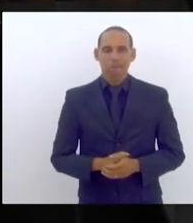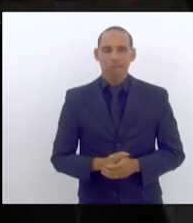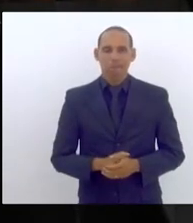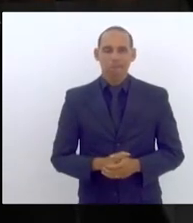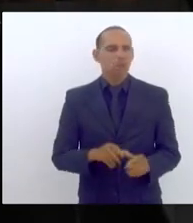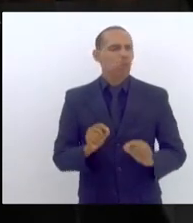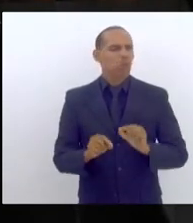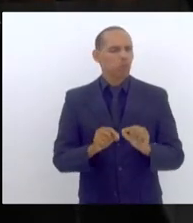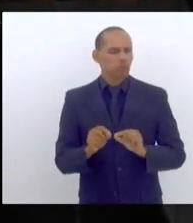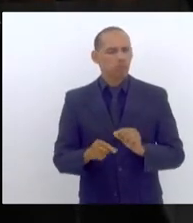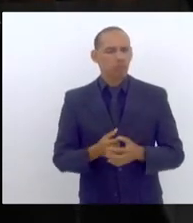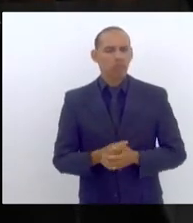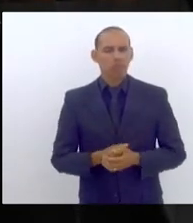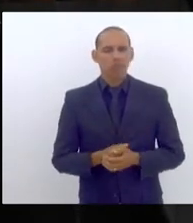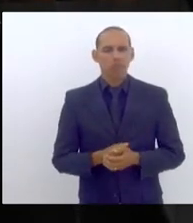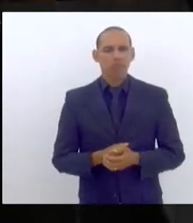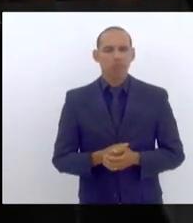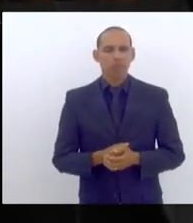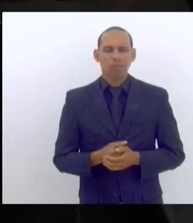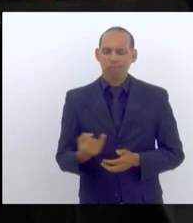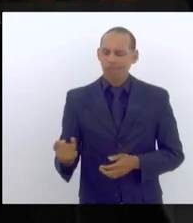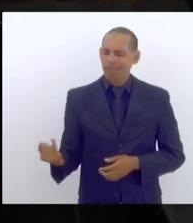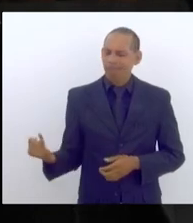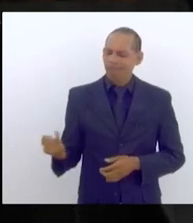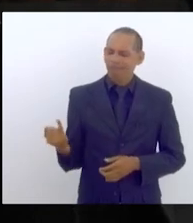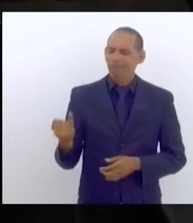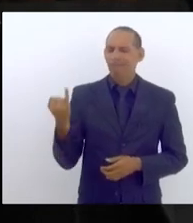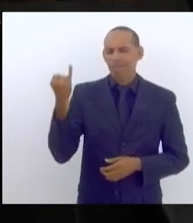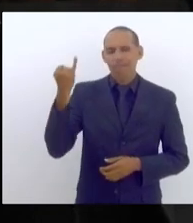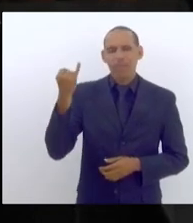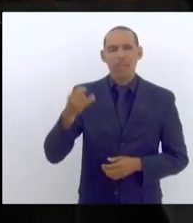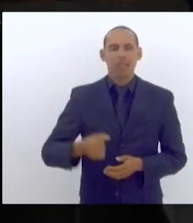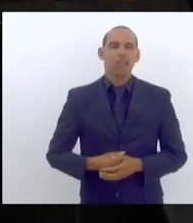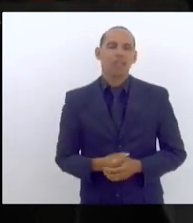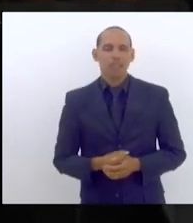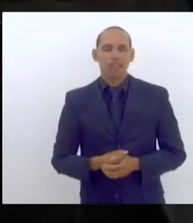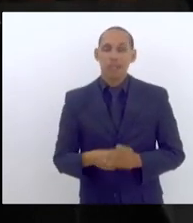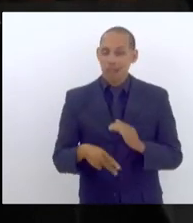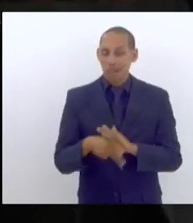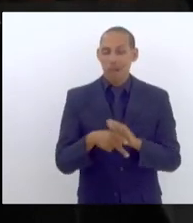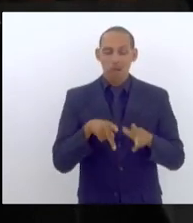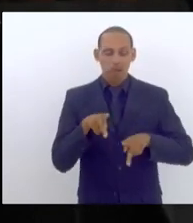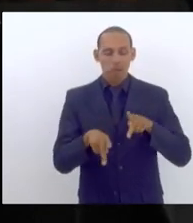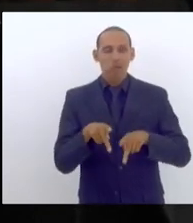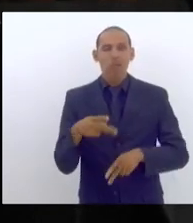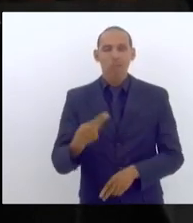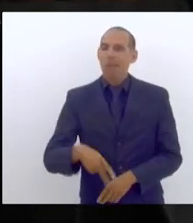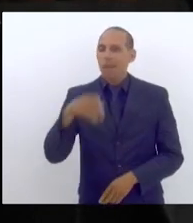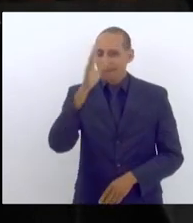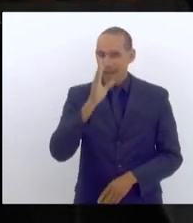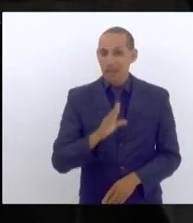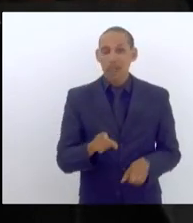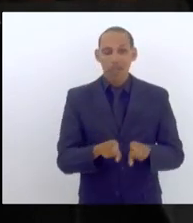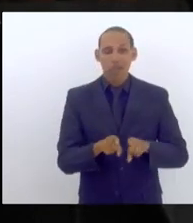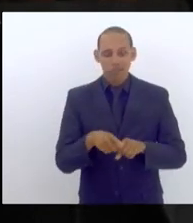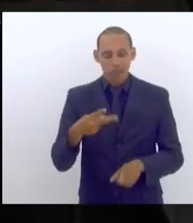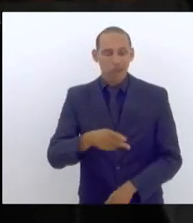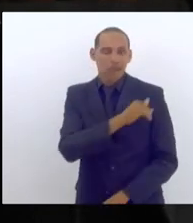algo extremamente importante para a população brasileira e